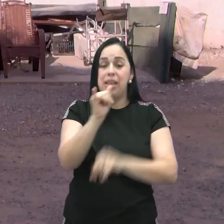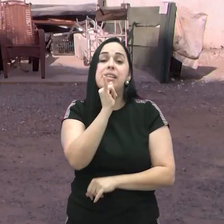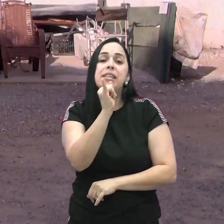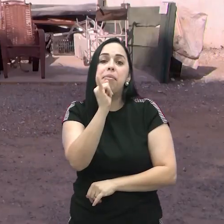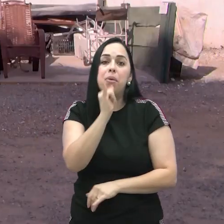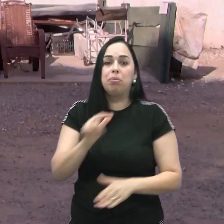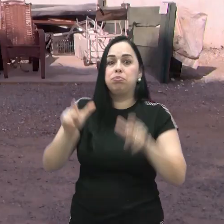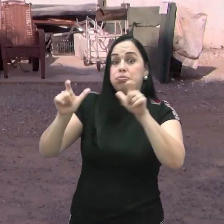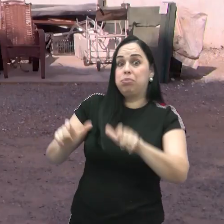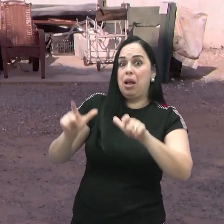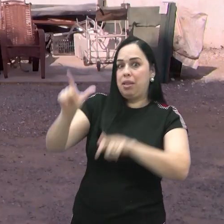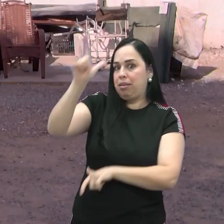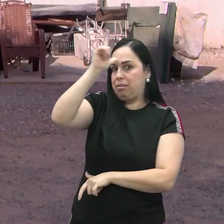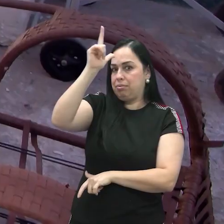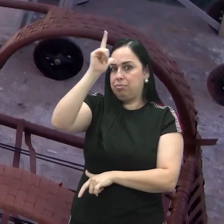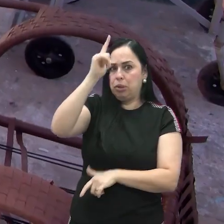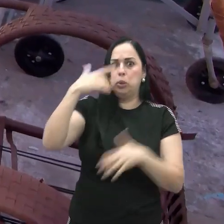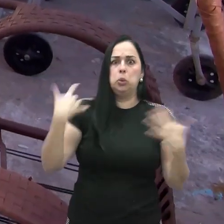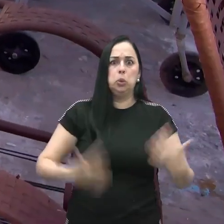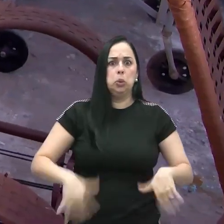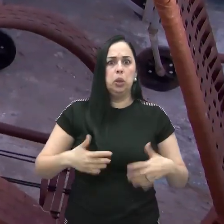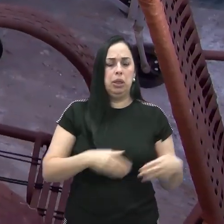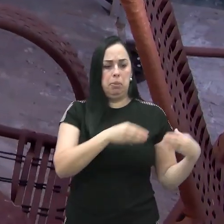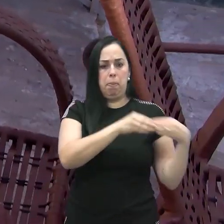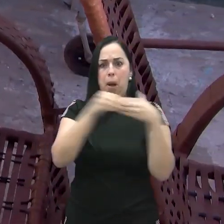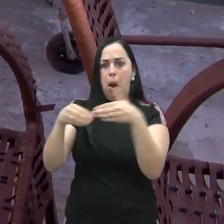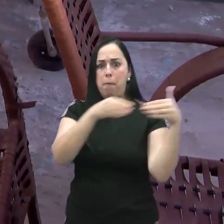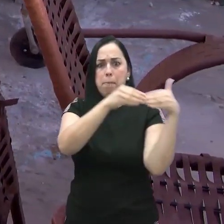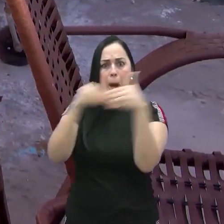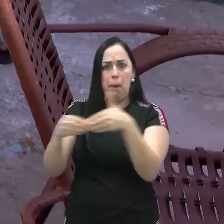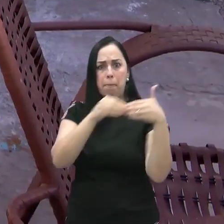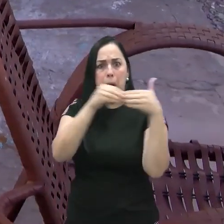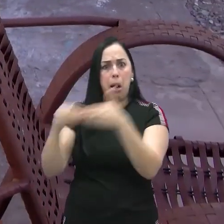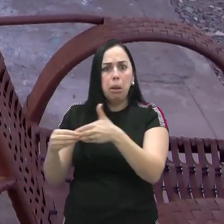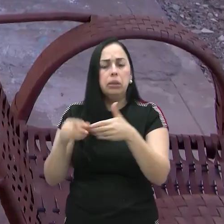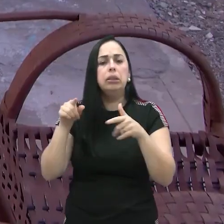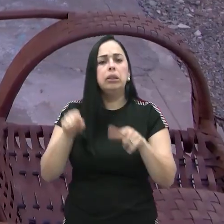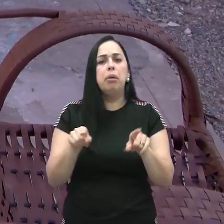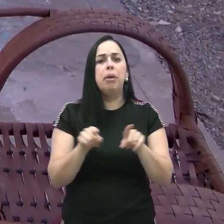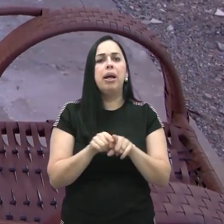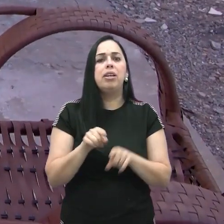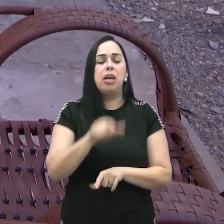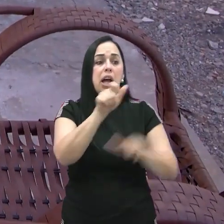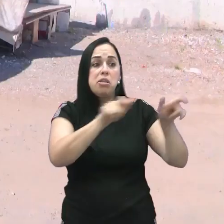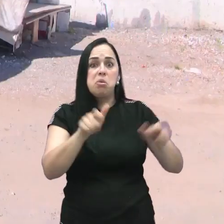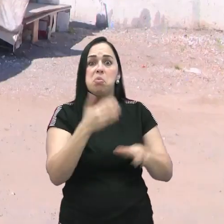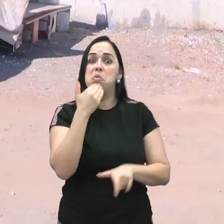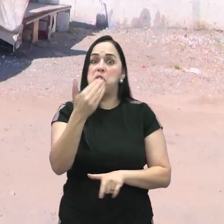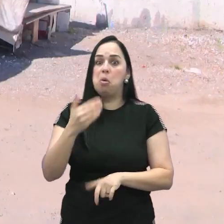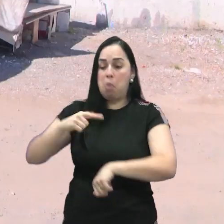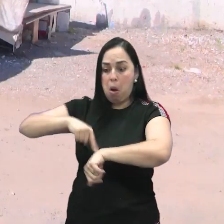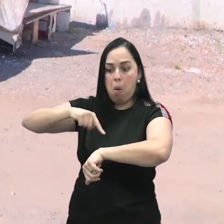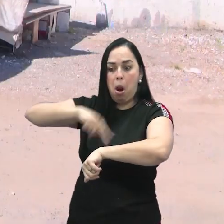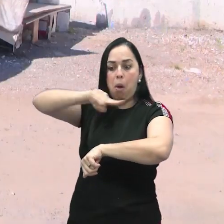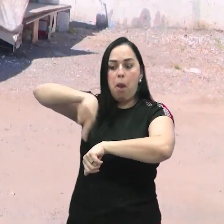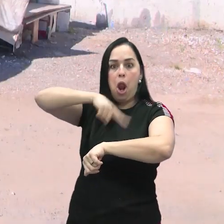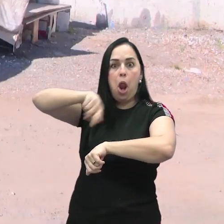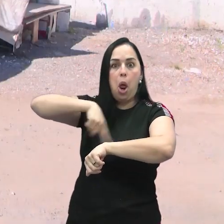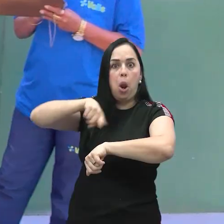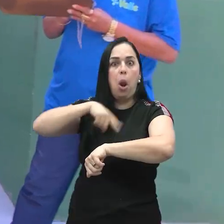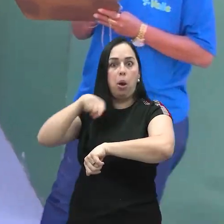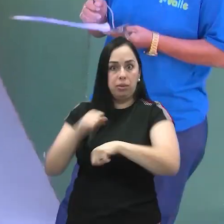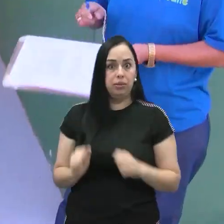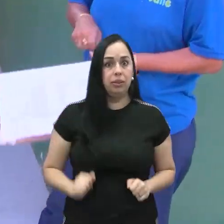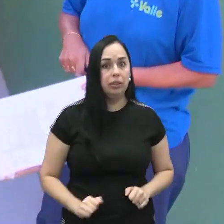dos Alemães, na zona sul da cidade, recebe a maior demanda de materiais e o pedido foi feito pelos próprios moradores da